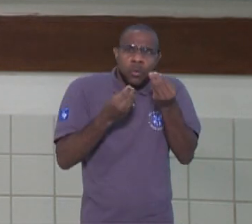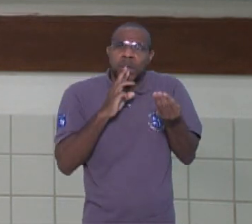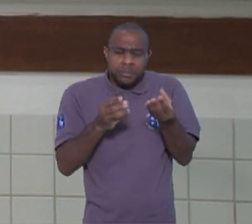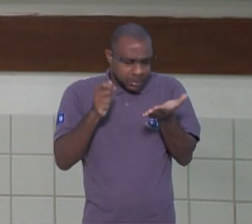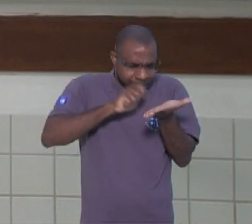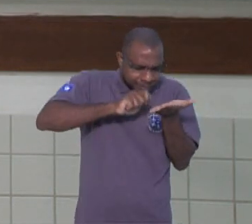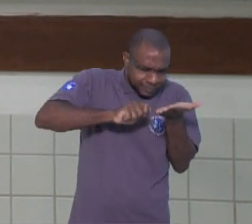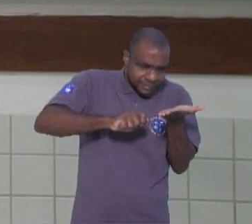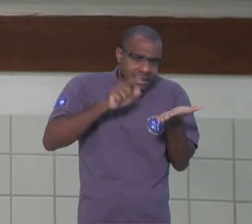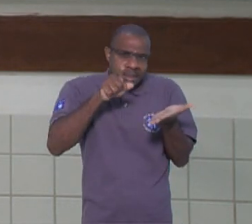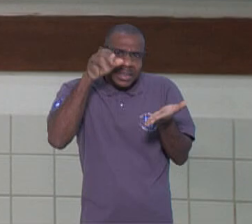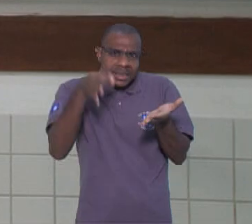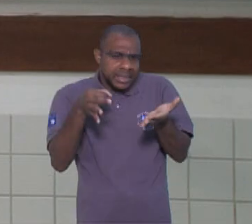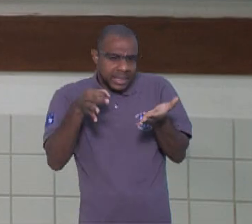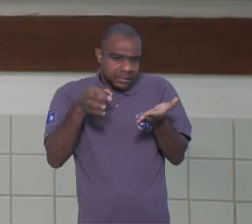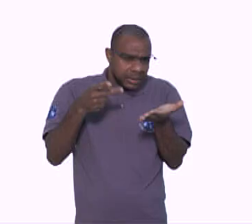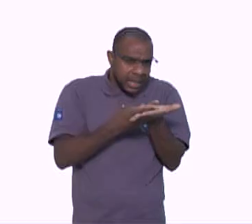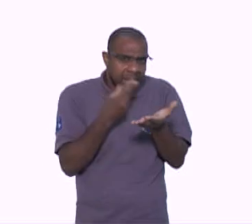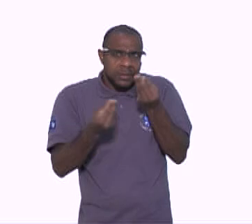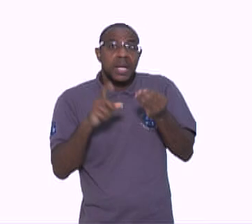pouco estaremos de volta, ok?